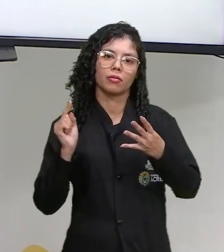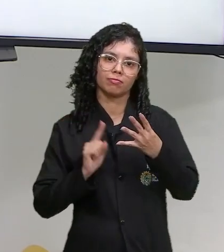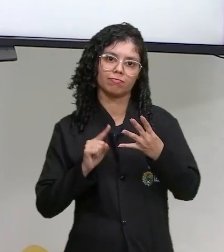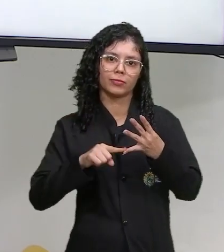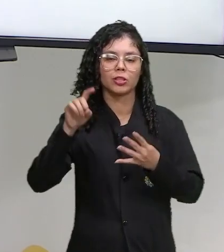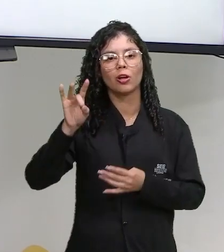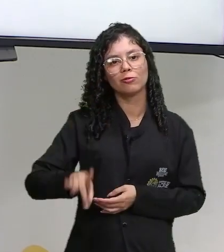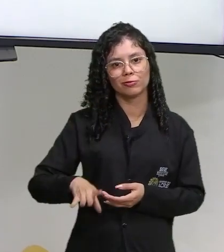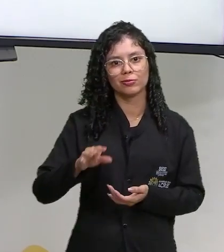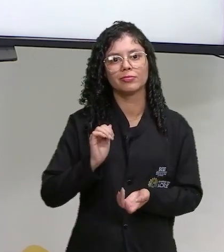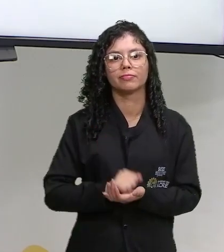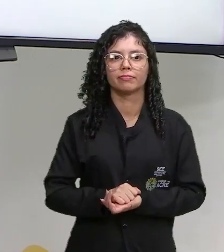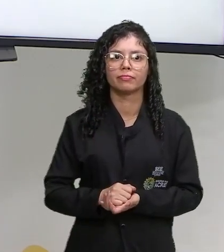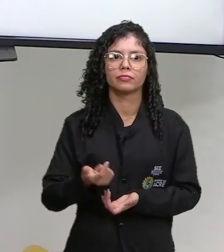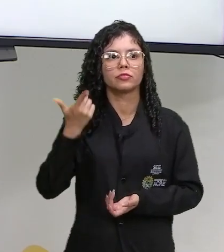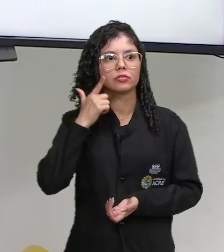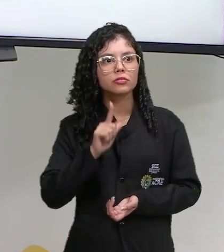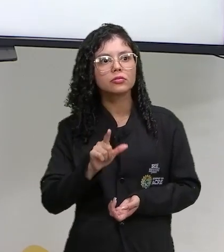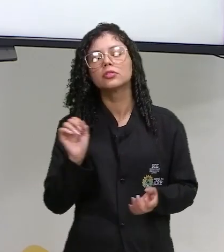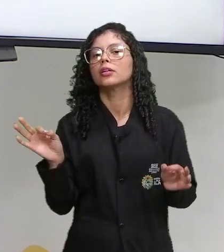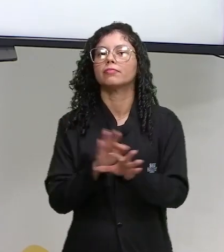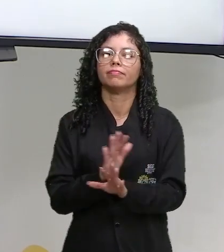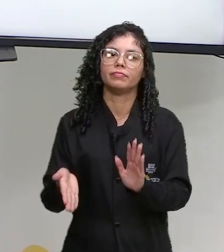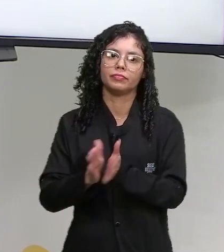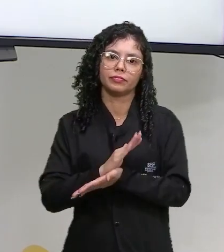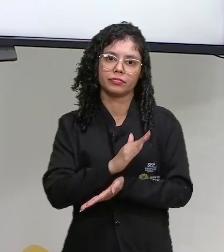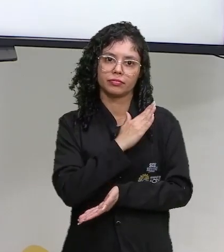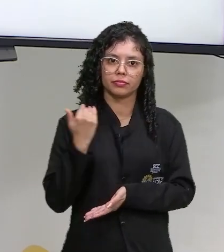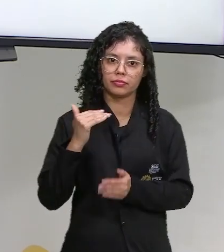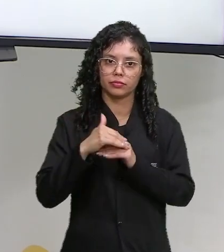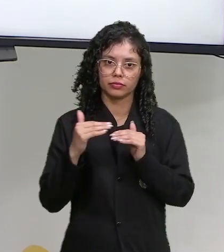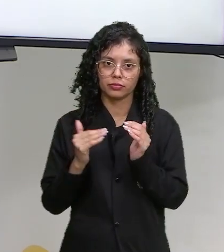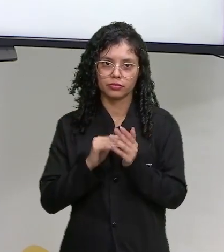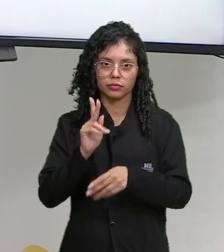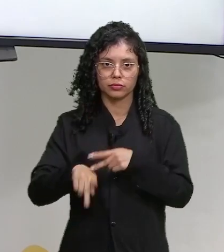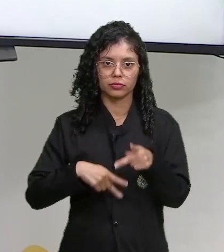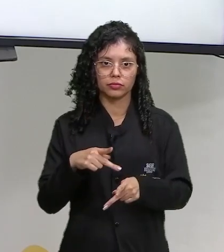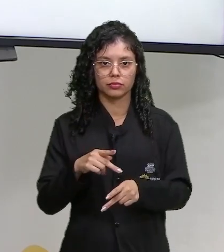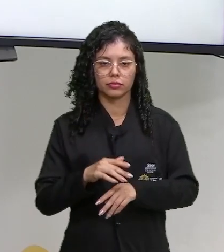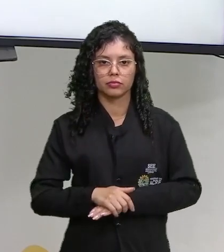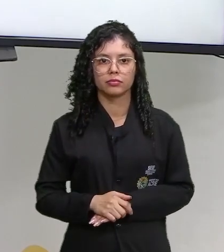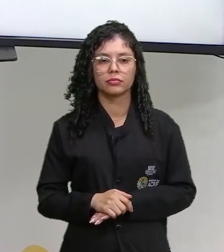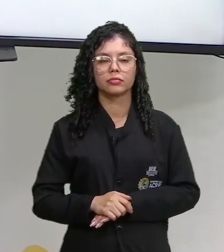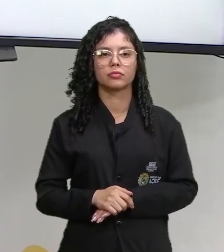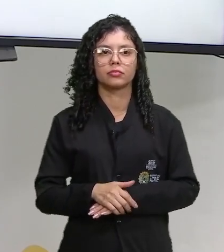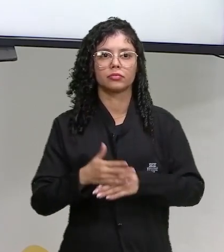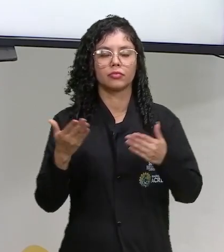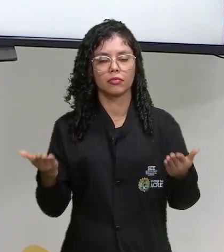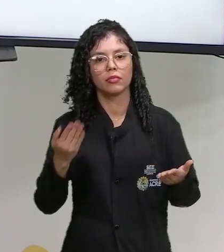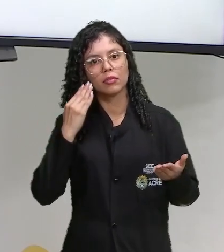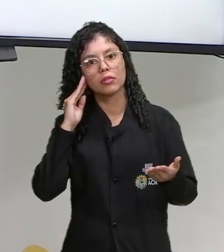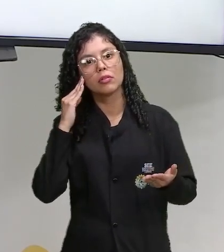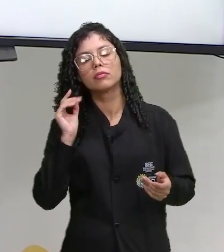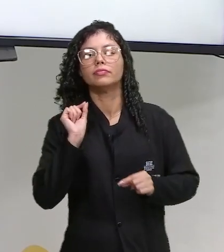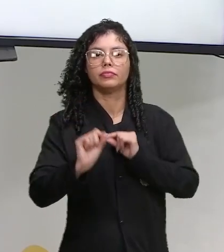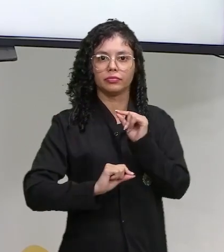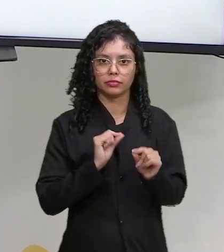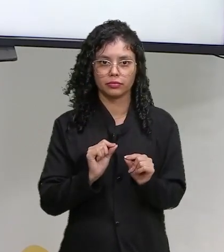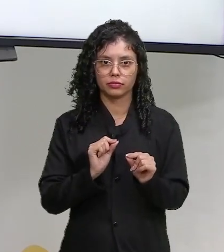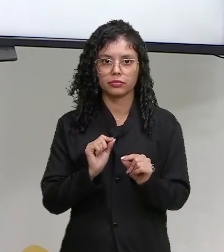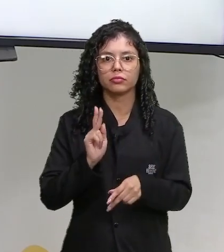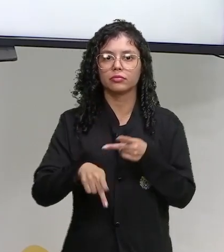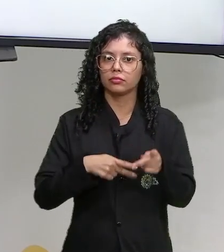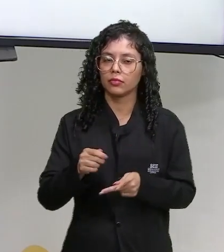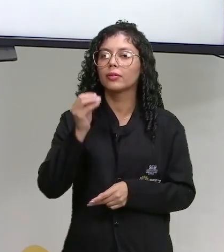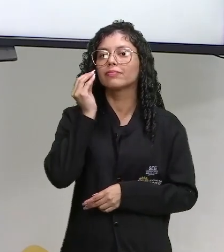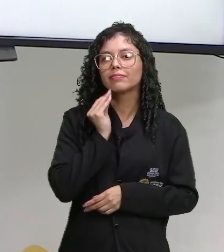na última investida, então, eles conseguem destruir e matar completamente toda a população de Canudos. Então, a gente entende que a população do sertão